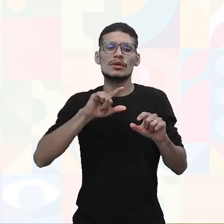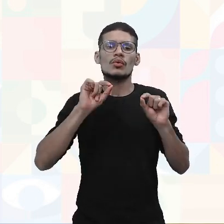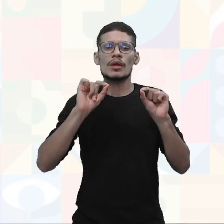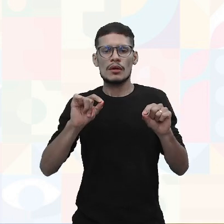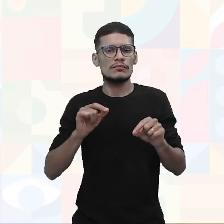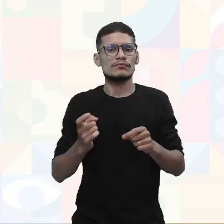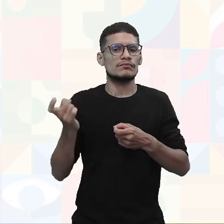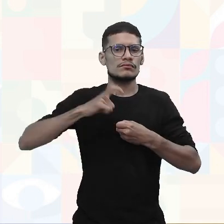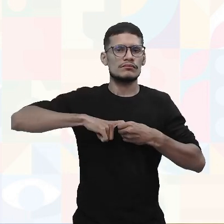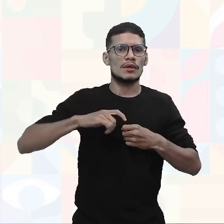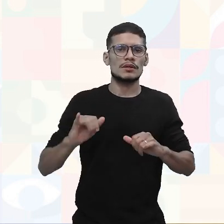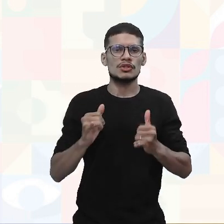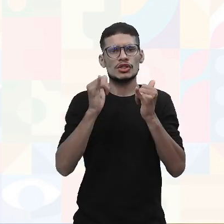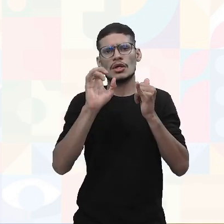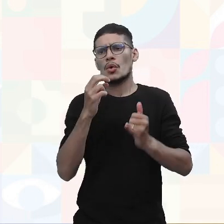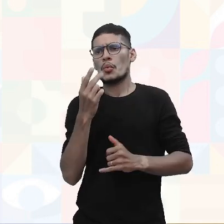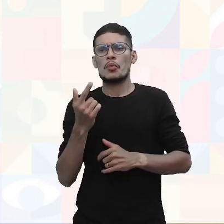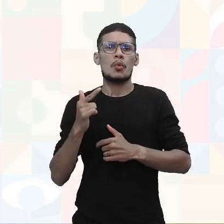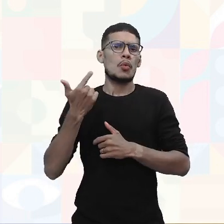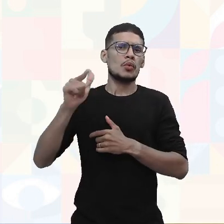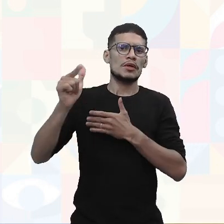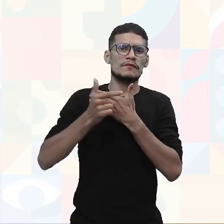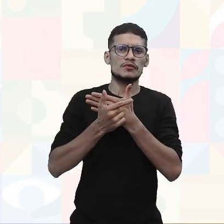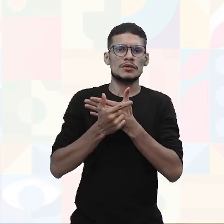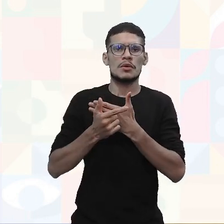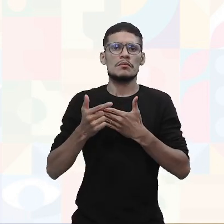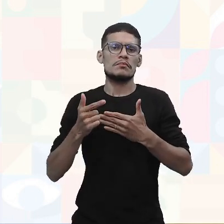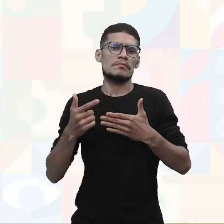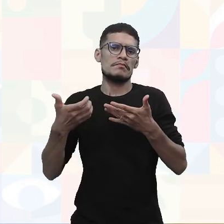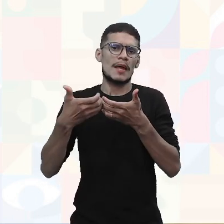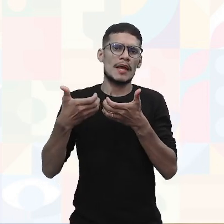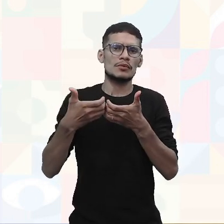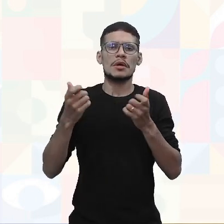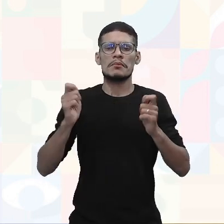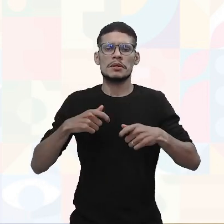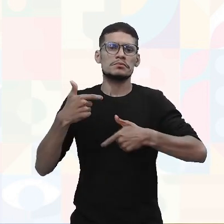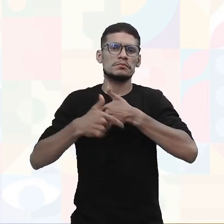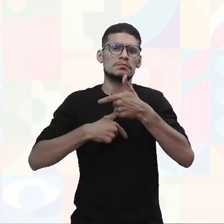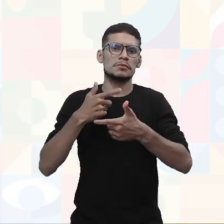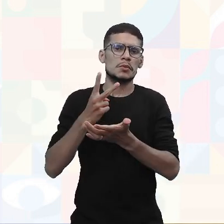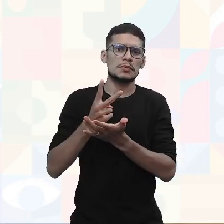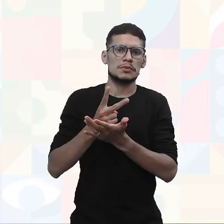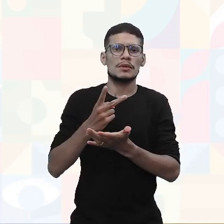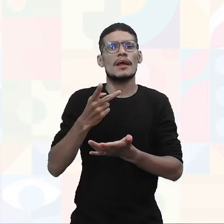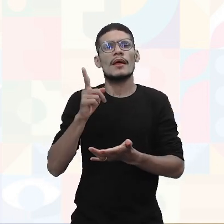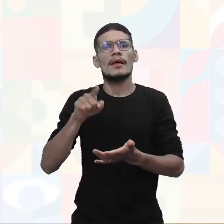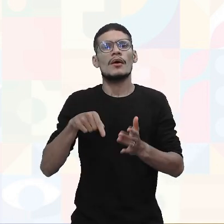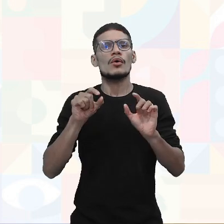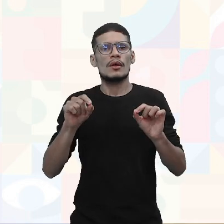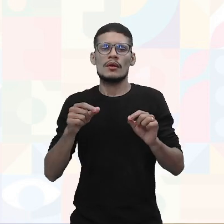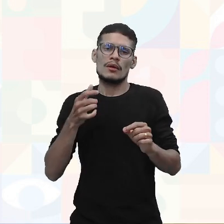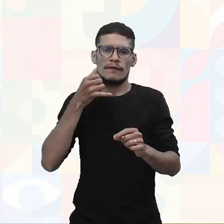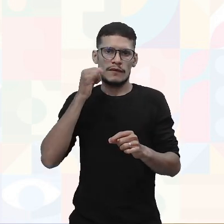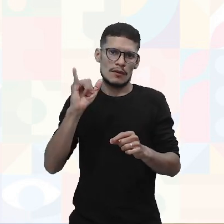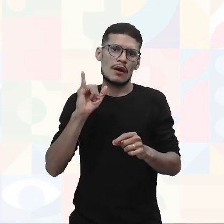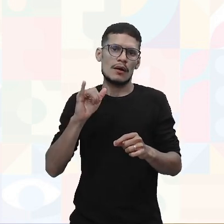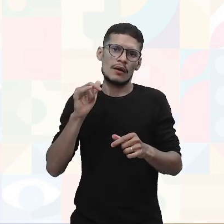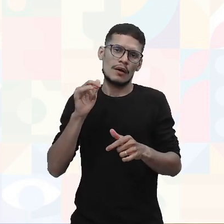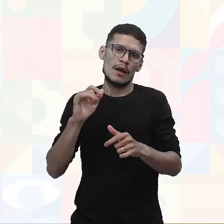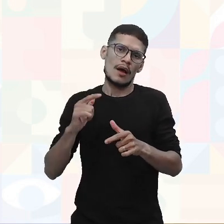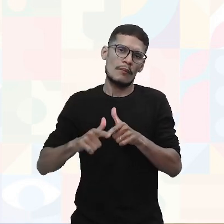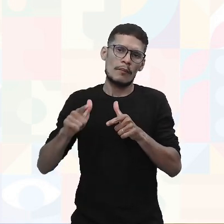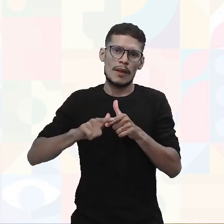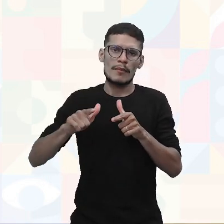uma energia ou de outras funções próximas, né, que venham a funcionar, que aí gera um risco de acidente para os trabalhadores que estejam envolvidos